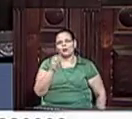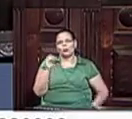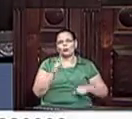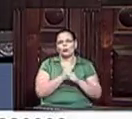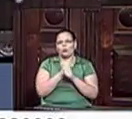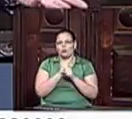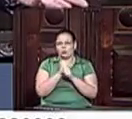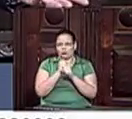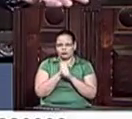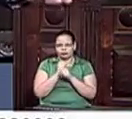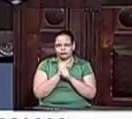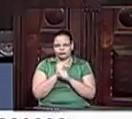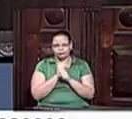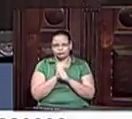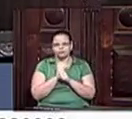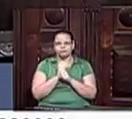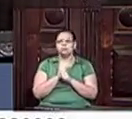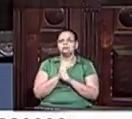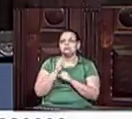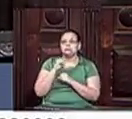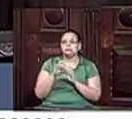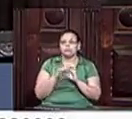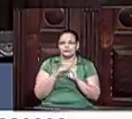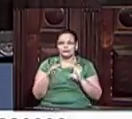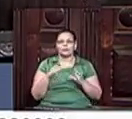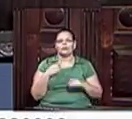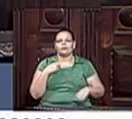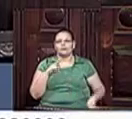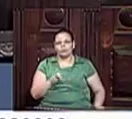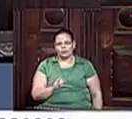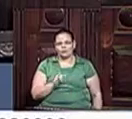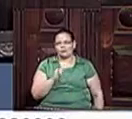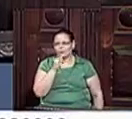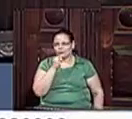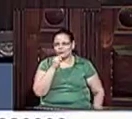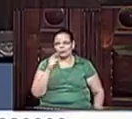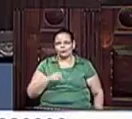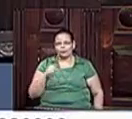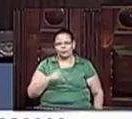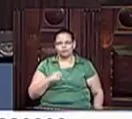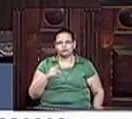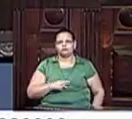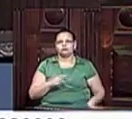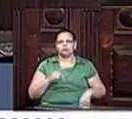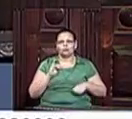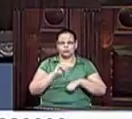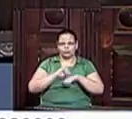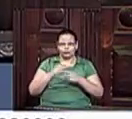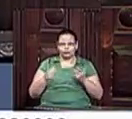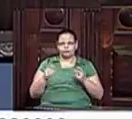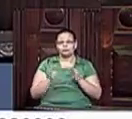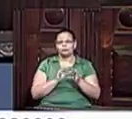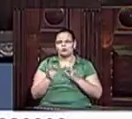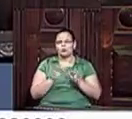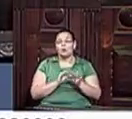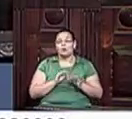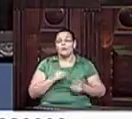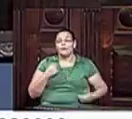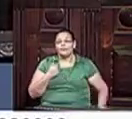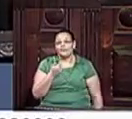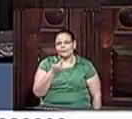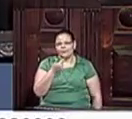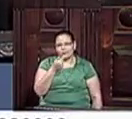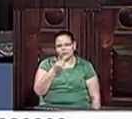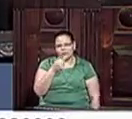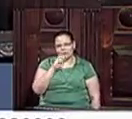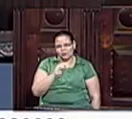gente admitir que a gente vai refinar 50% e vender 50%,